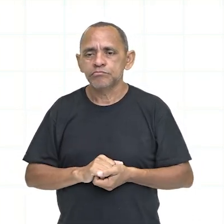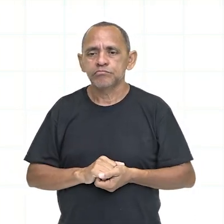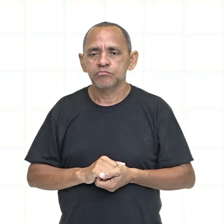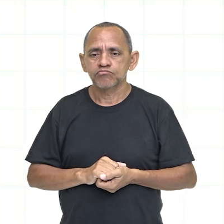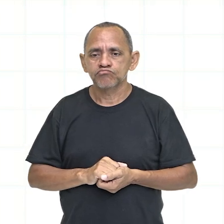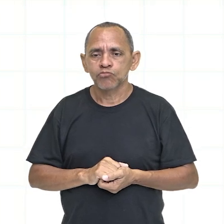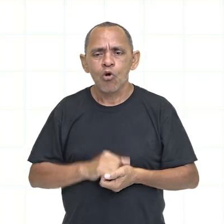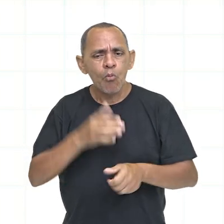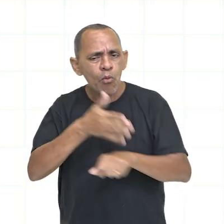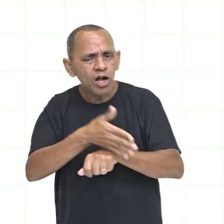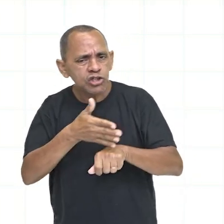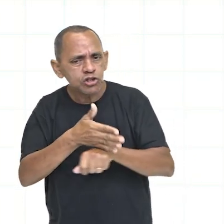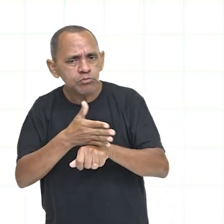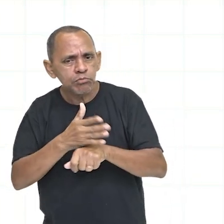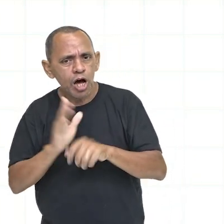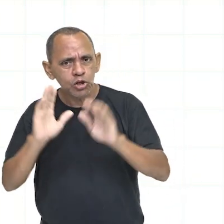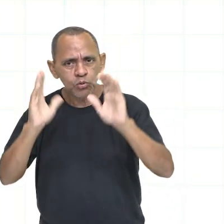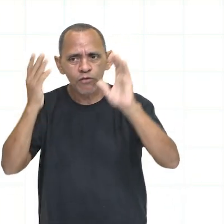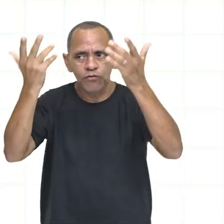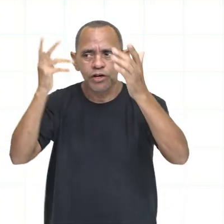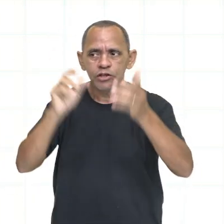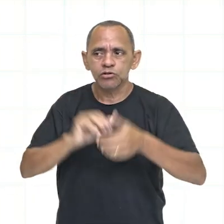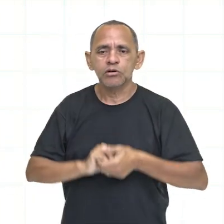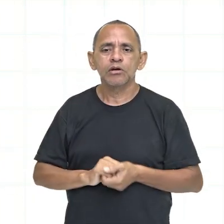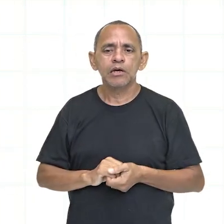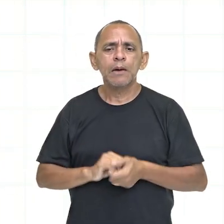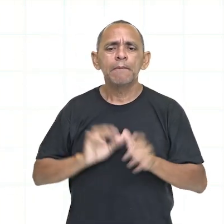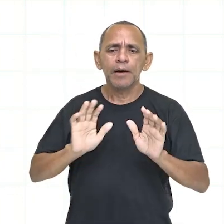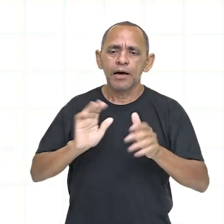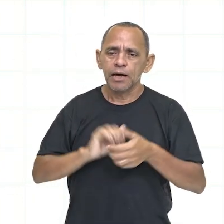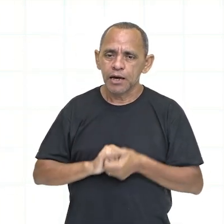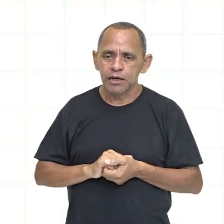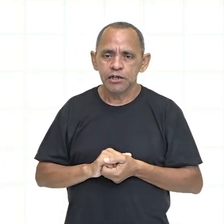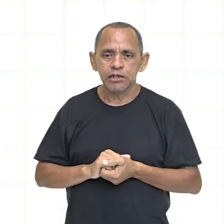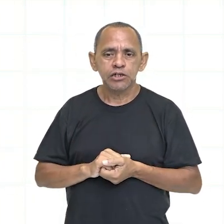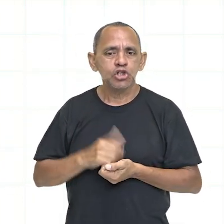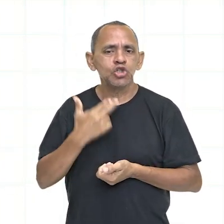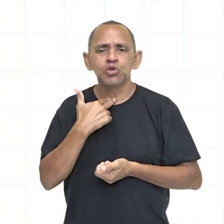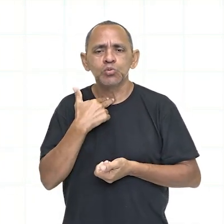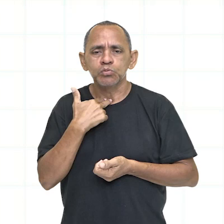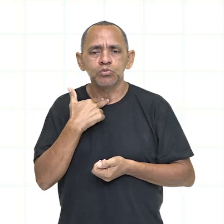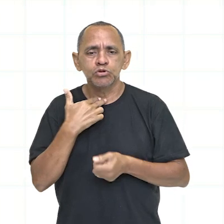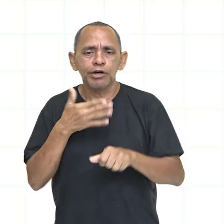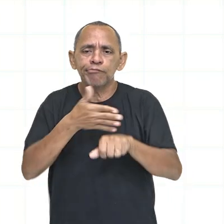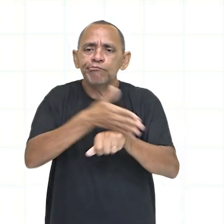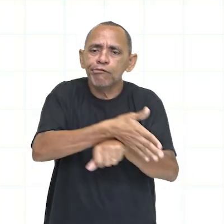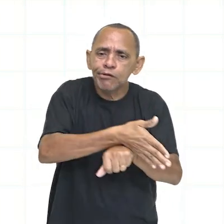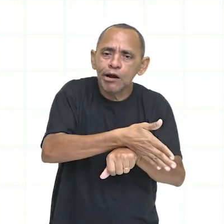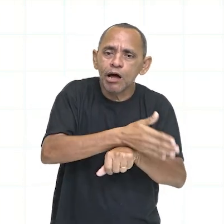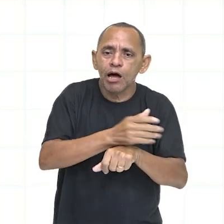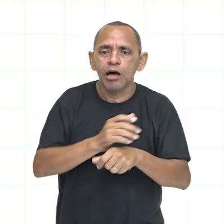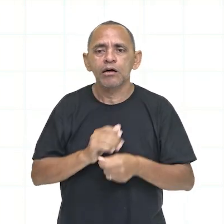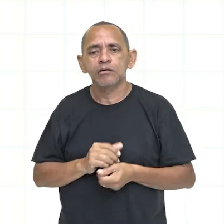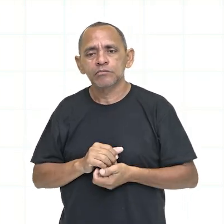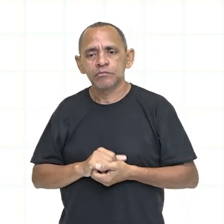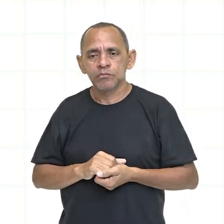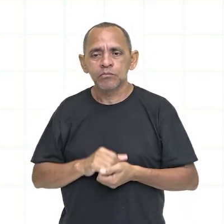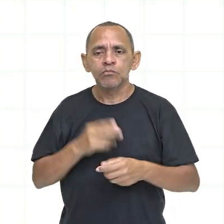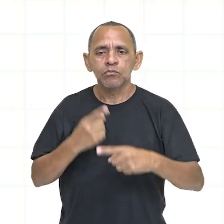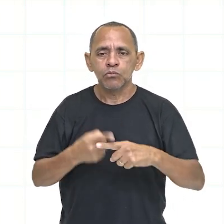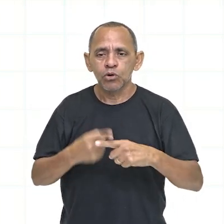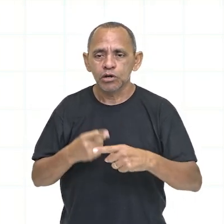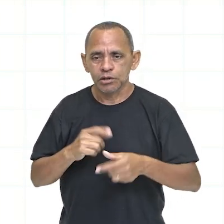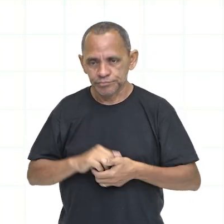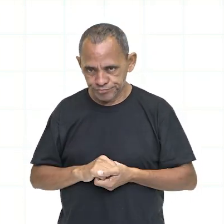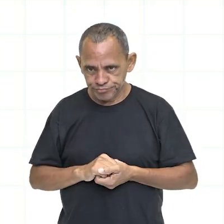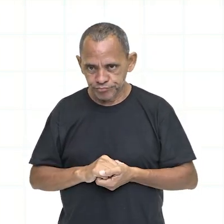do concerto foram esgotadas rapidamente e, portanto, consequentemente, nós não pudemos participar